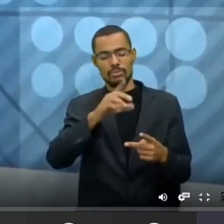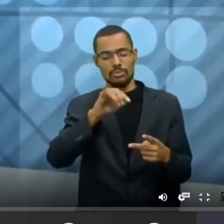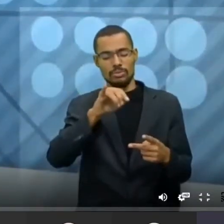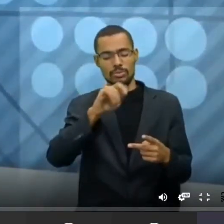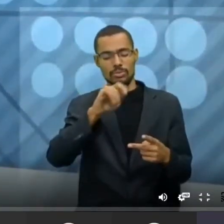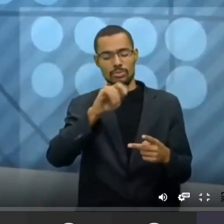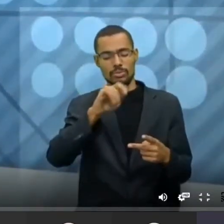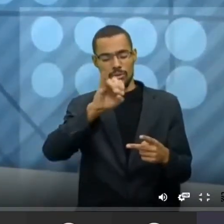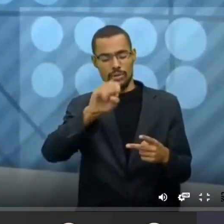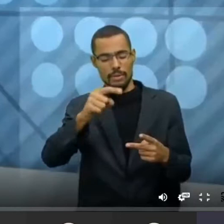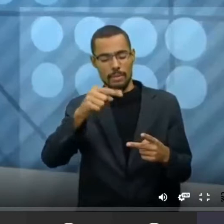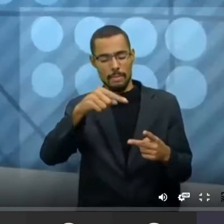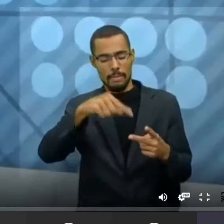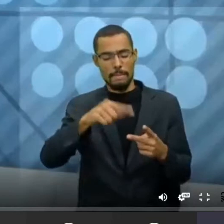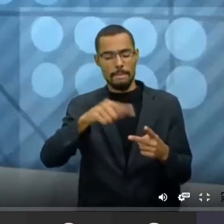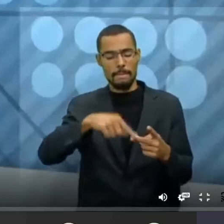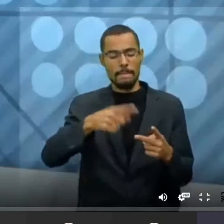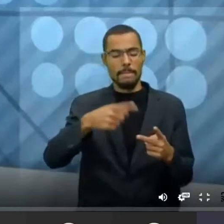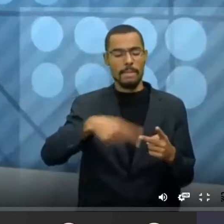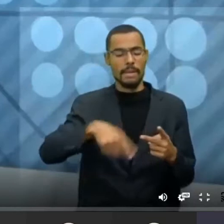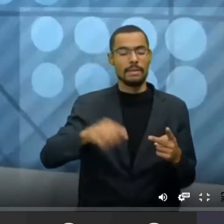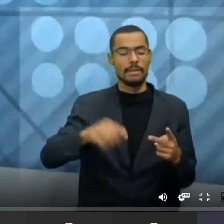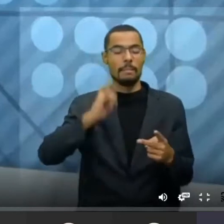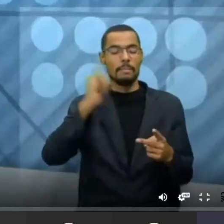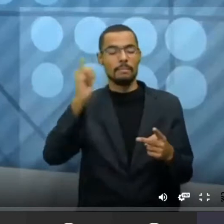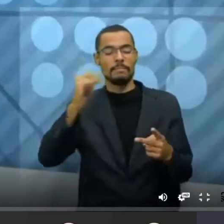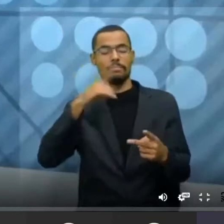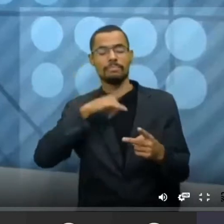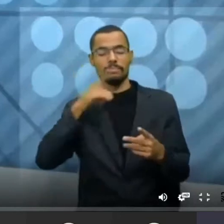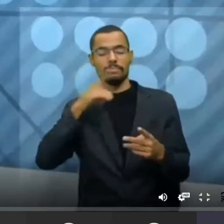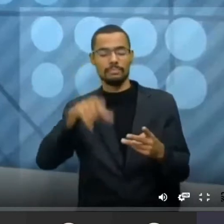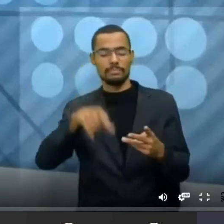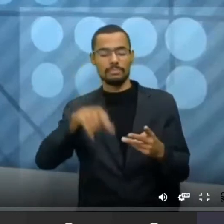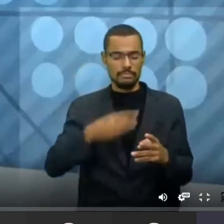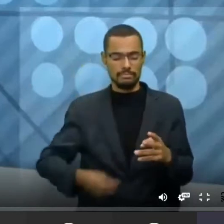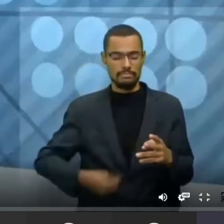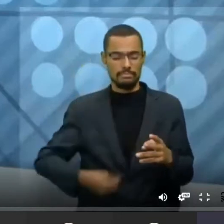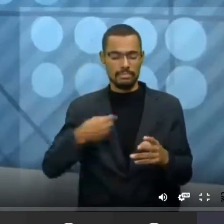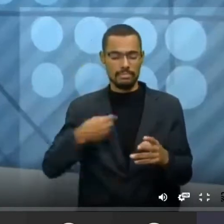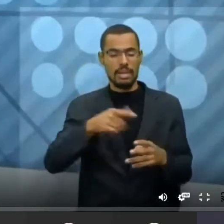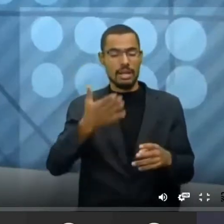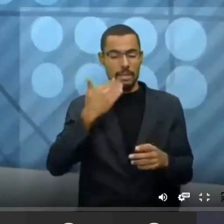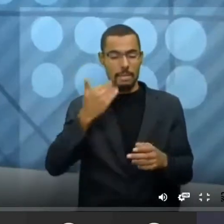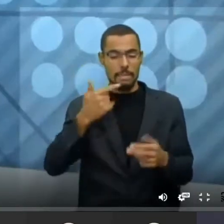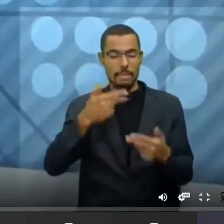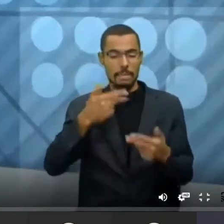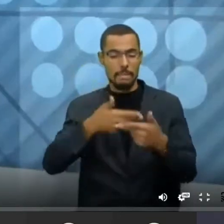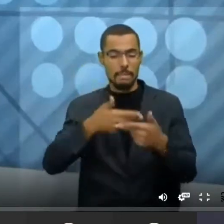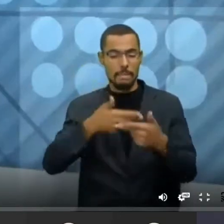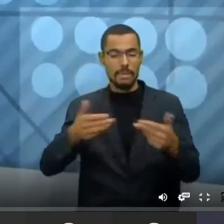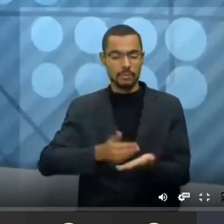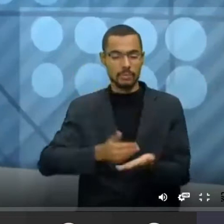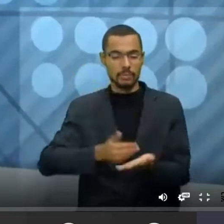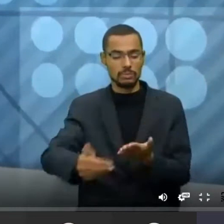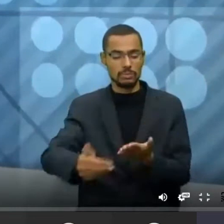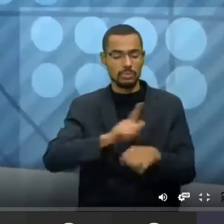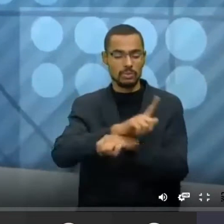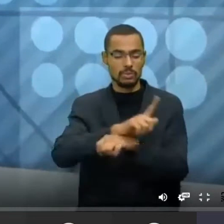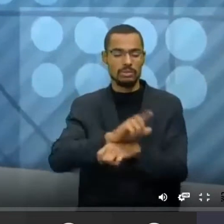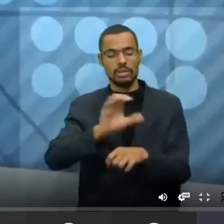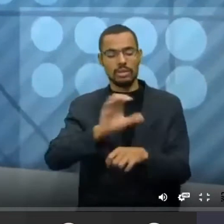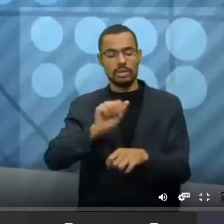parte e passando pelo esôfago, né, através dos movimentos peristálticos, esse alimento que iniciou o processo de digestão